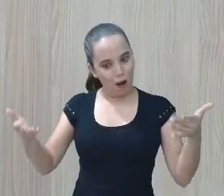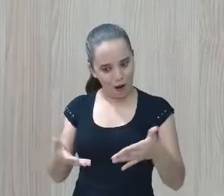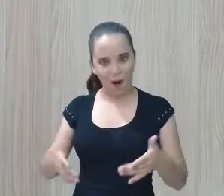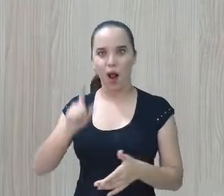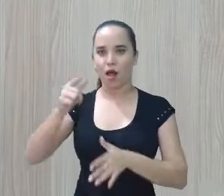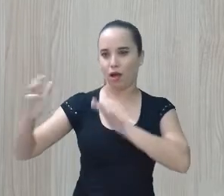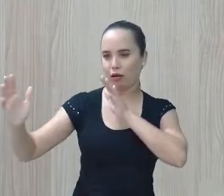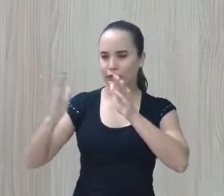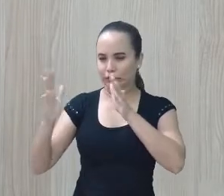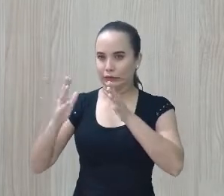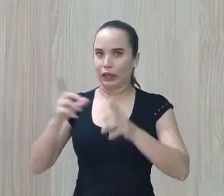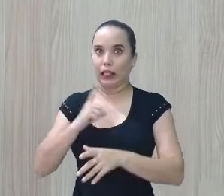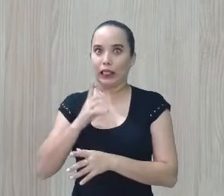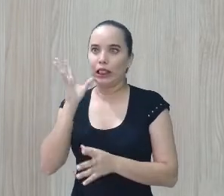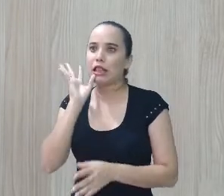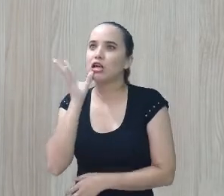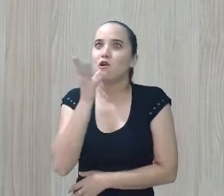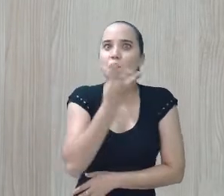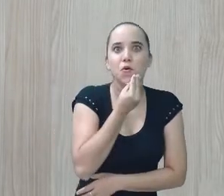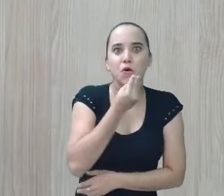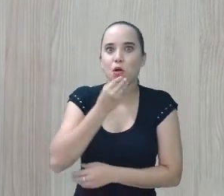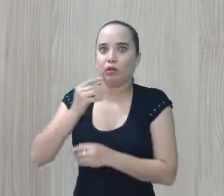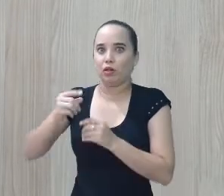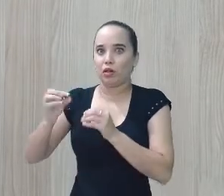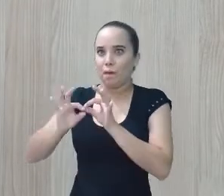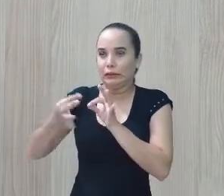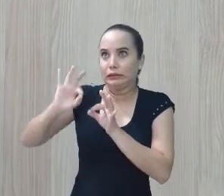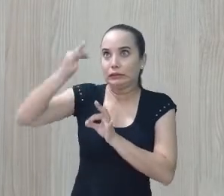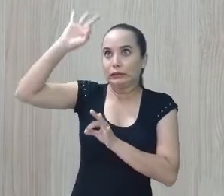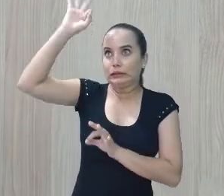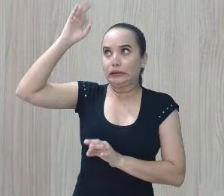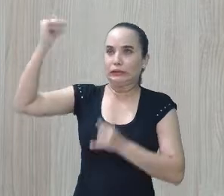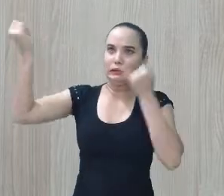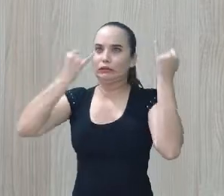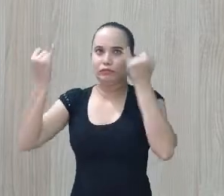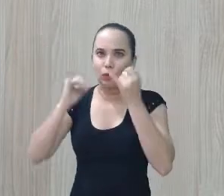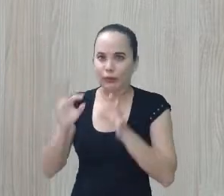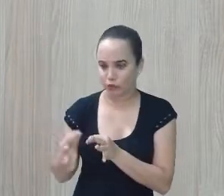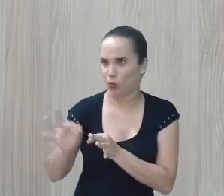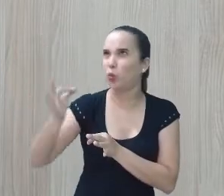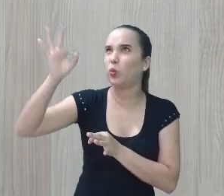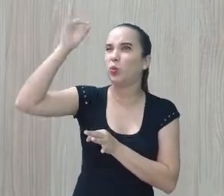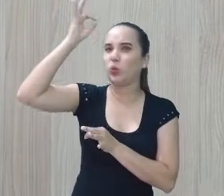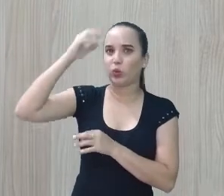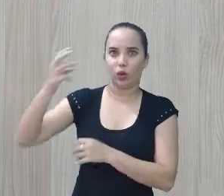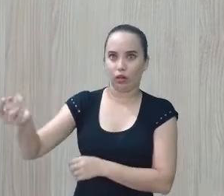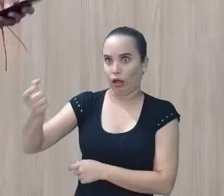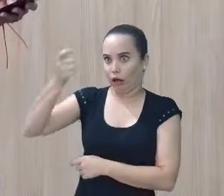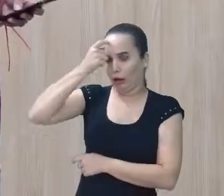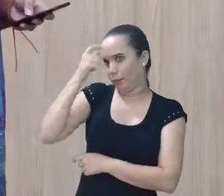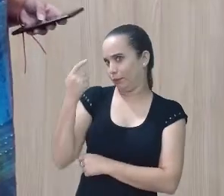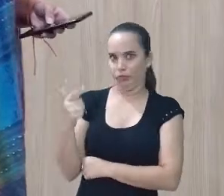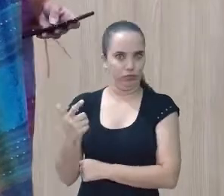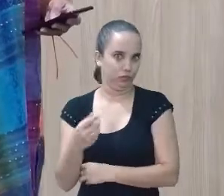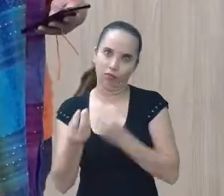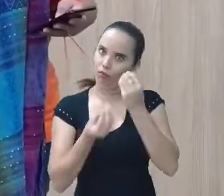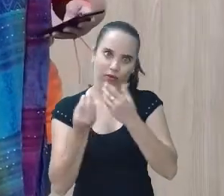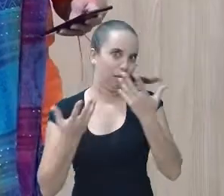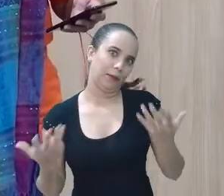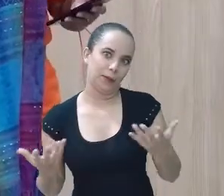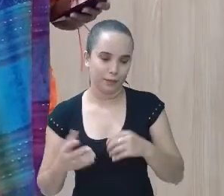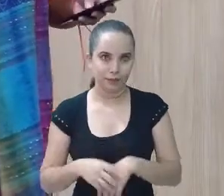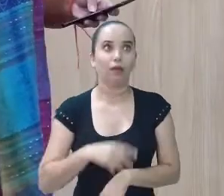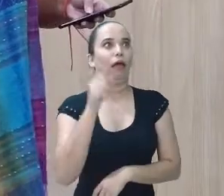muito conhecimento, de muita informação. Não tem quem consiga ter tudo na cabeça, né? A gente precisa estar sempre pesquisando. Os nossos